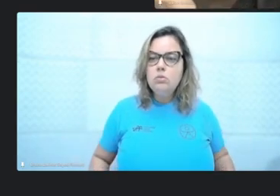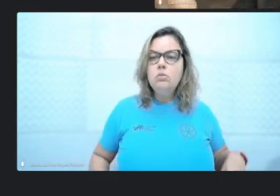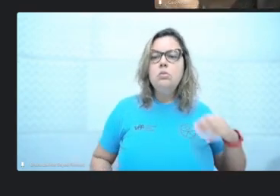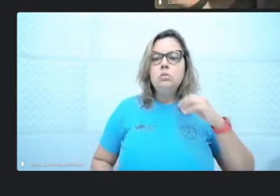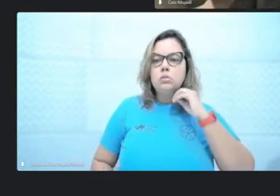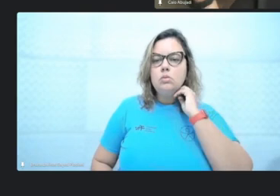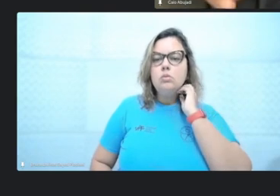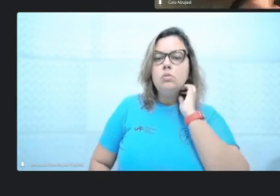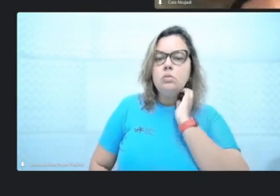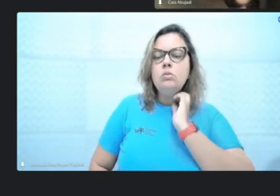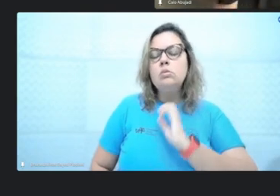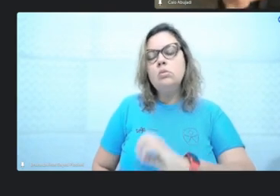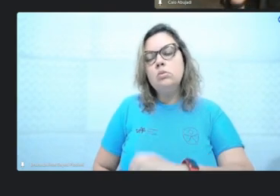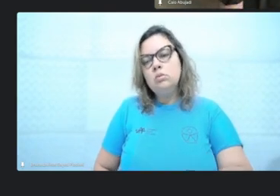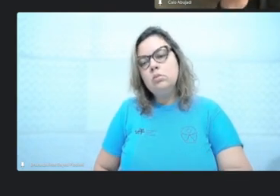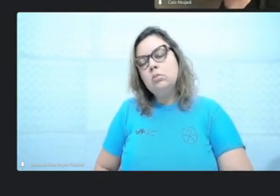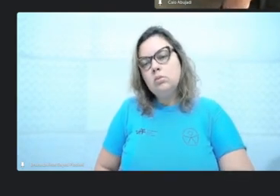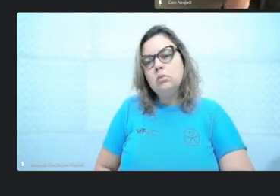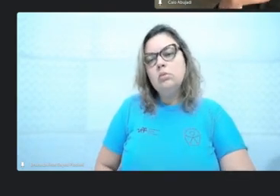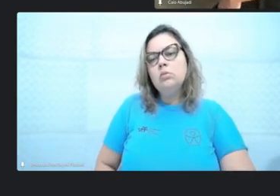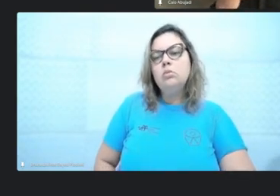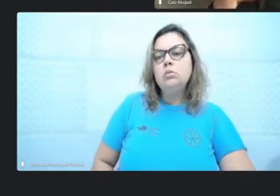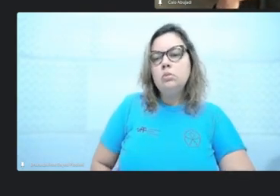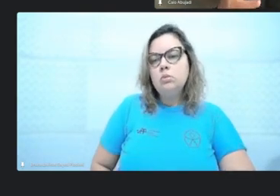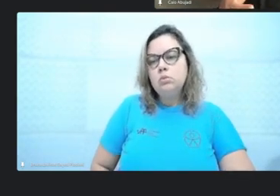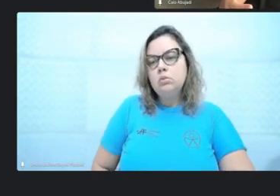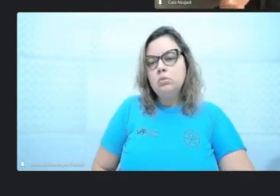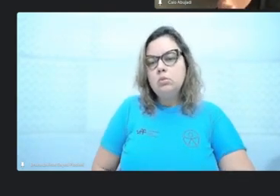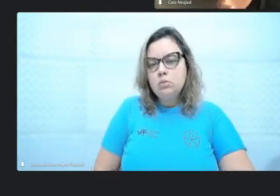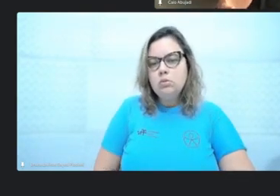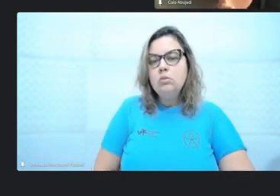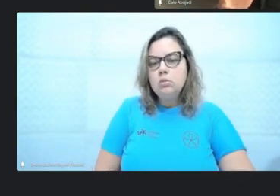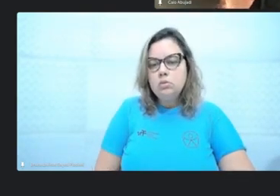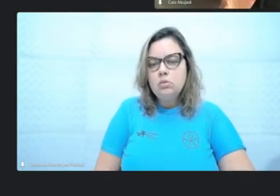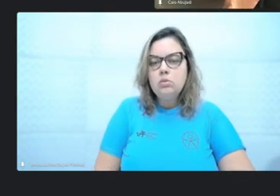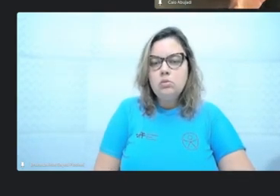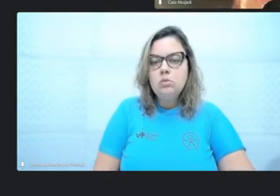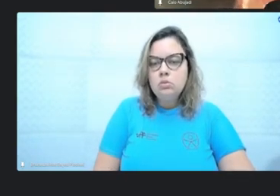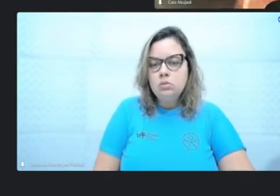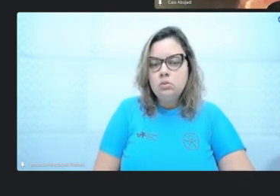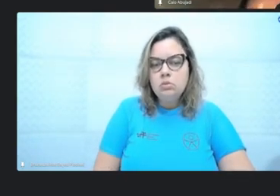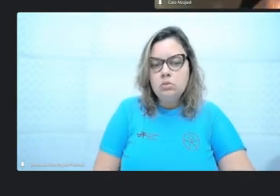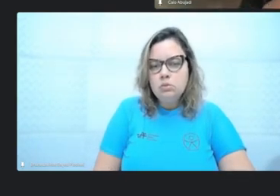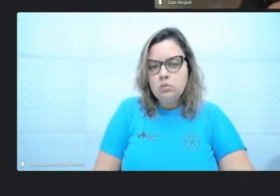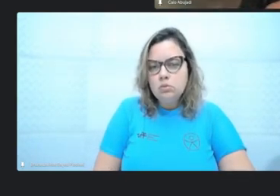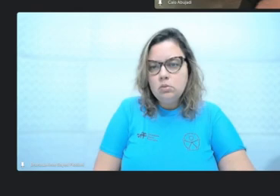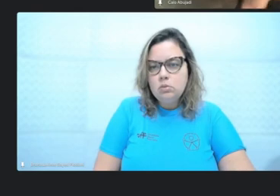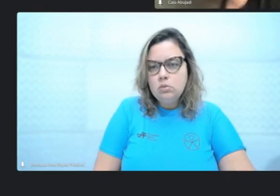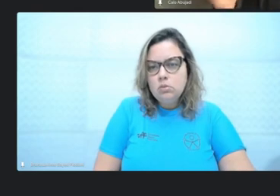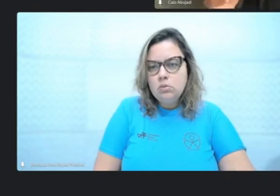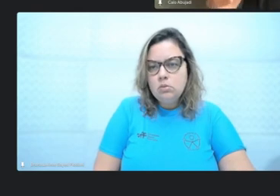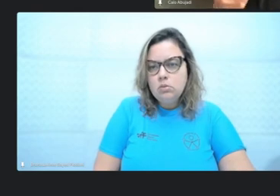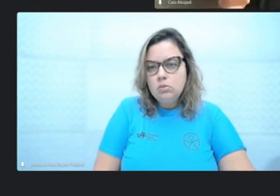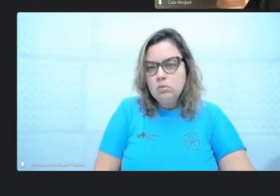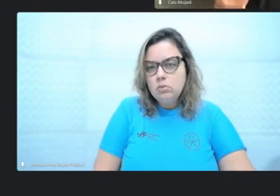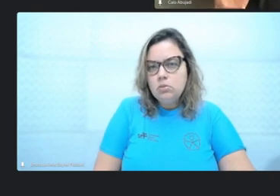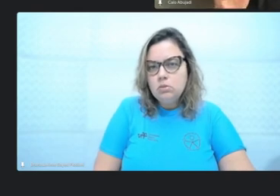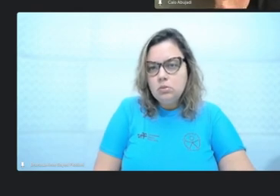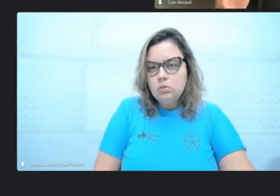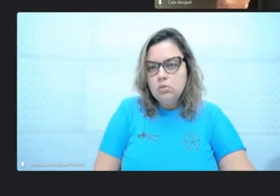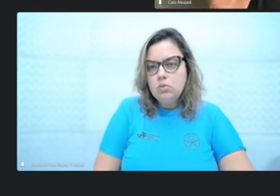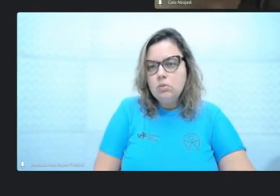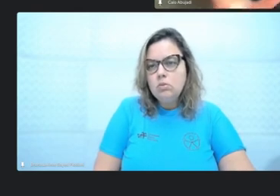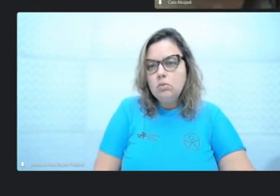ou o sistema imunológico, uhum, e dessa provocação eu tenho processos inflamatórios que, uhum, em maior ou menor grau, vão